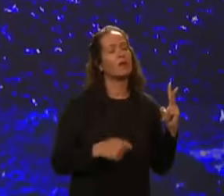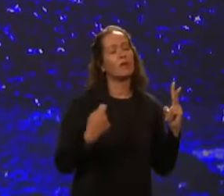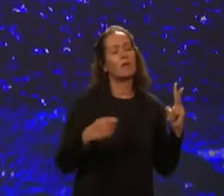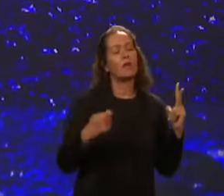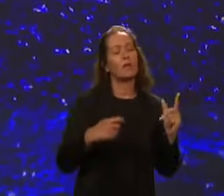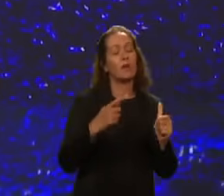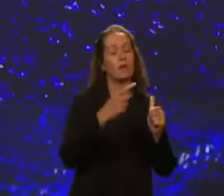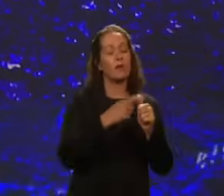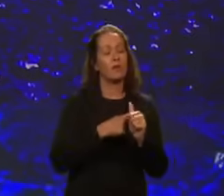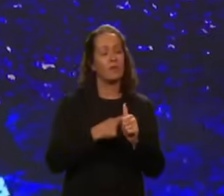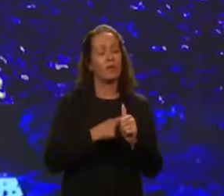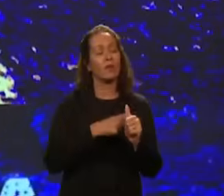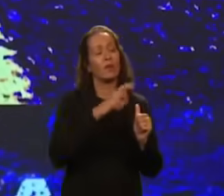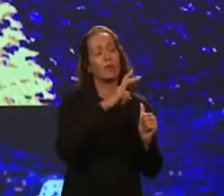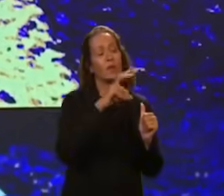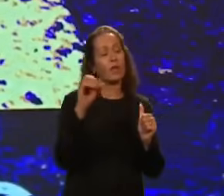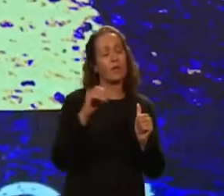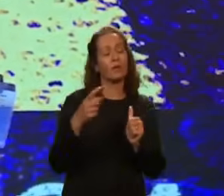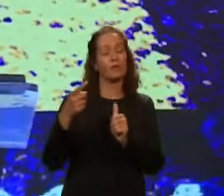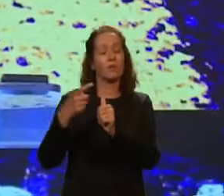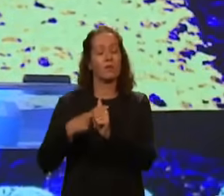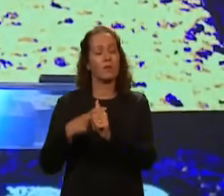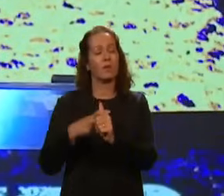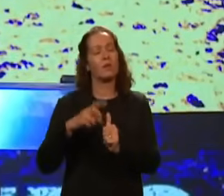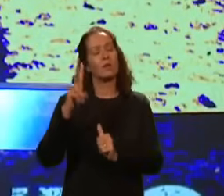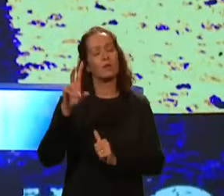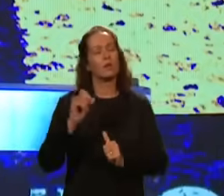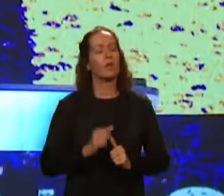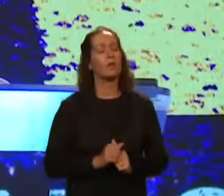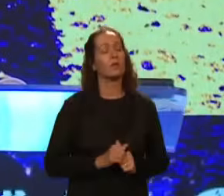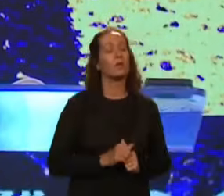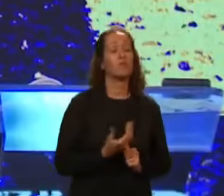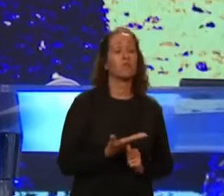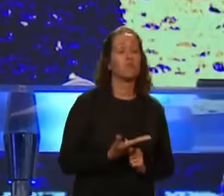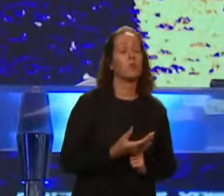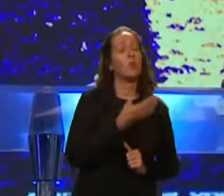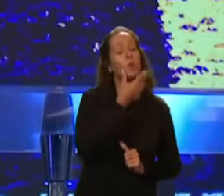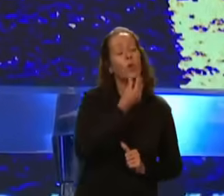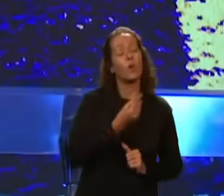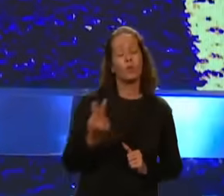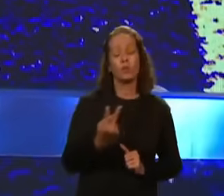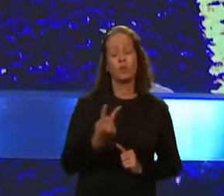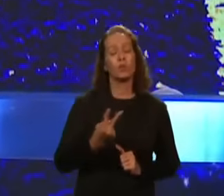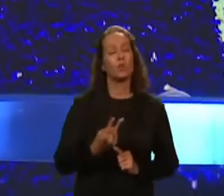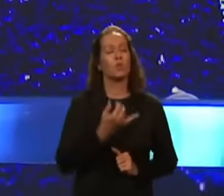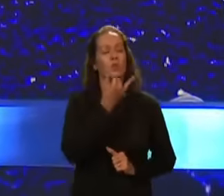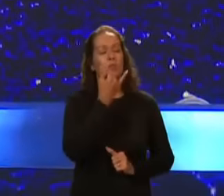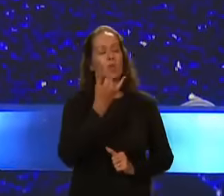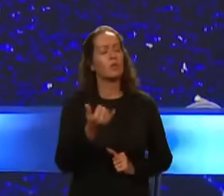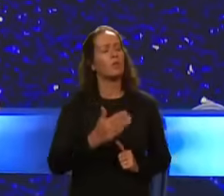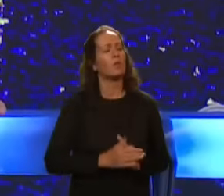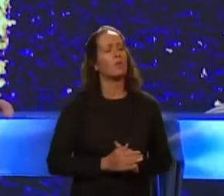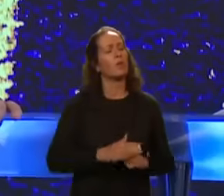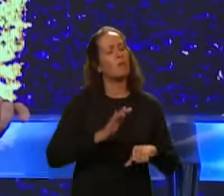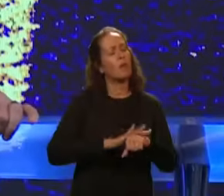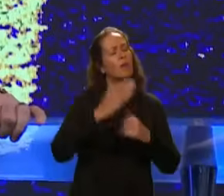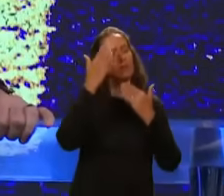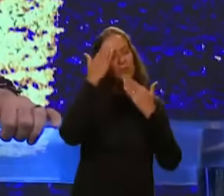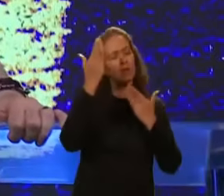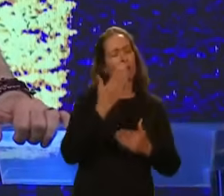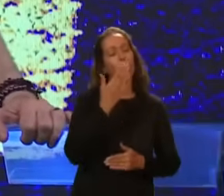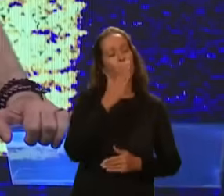um devia 500, outro devia 50. O homem foi perdoar a dívida dos dois. Quem tem que ser mais grato?